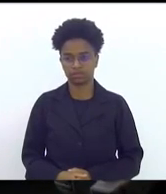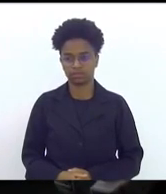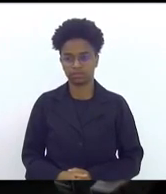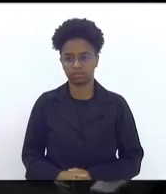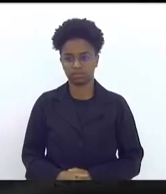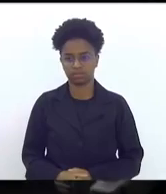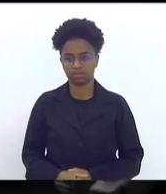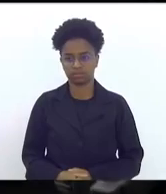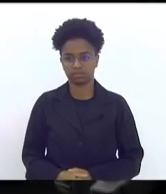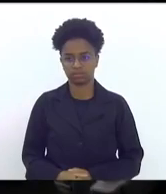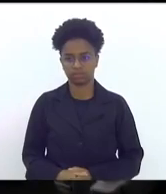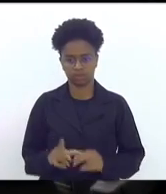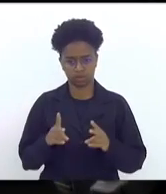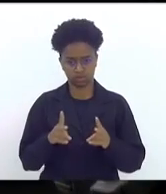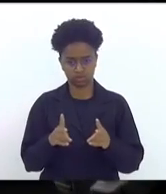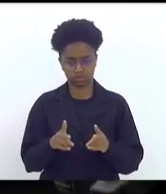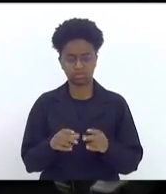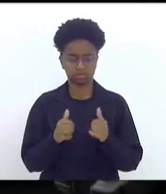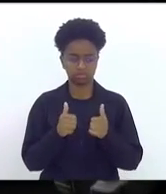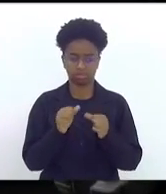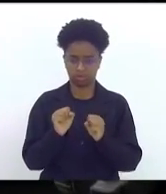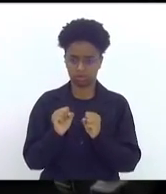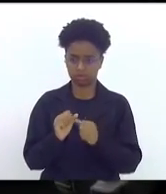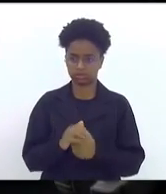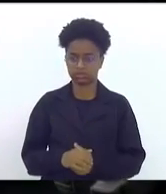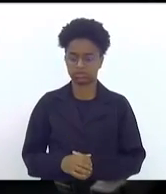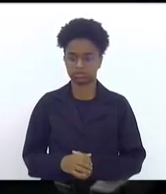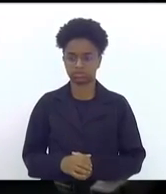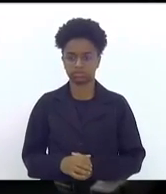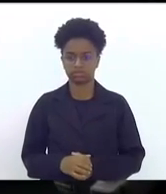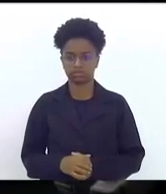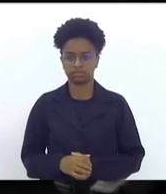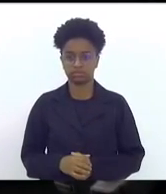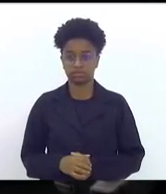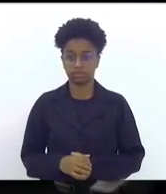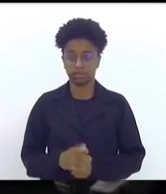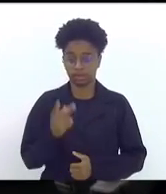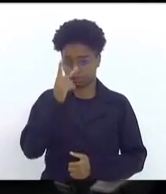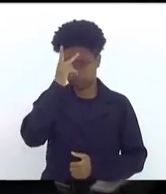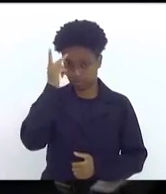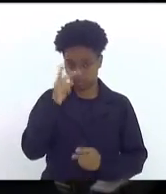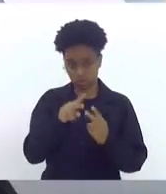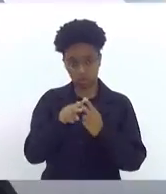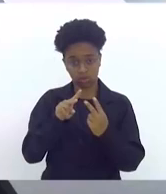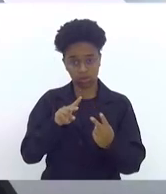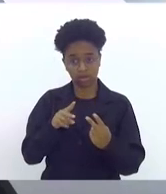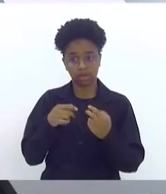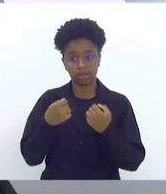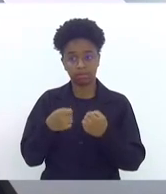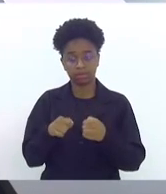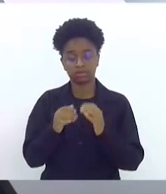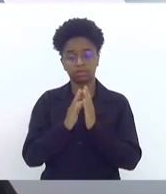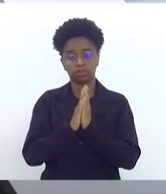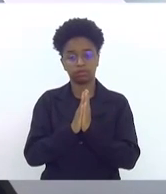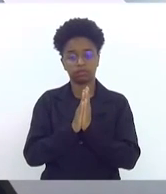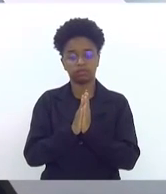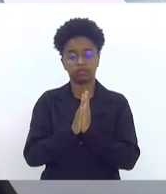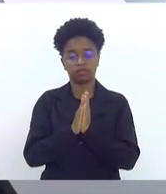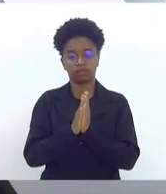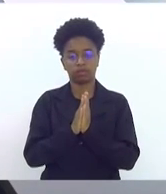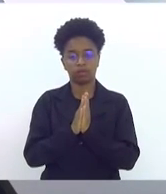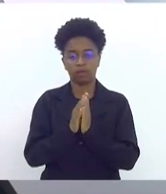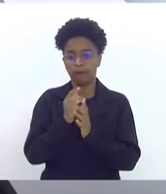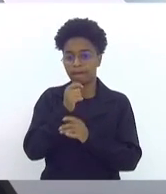Bem, continua. Por favor. Bom, quem estiver online, por favor, manter